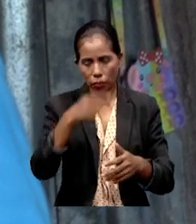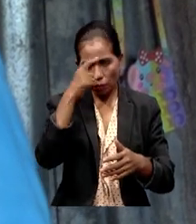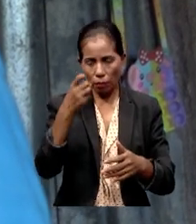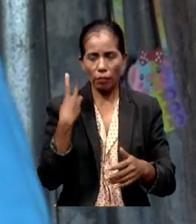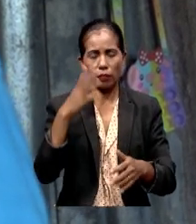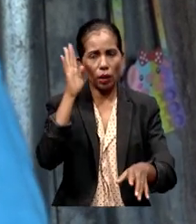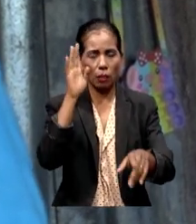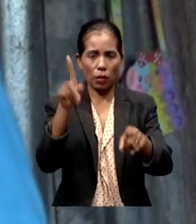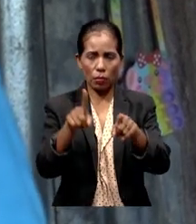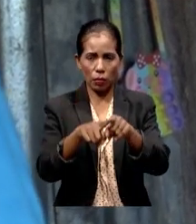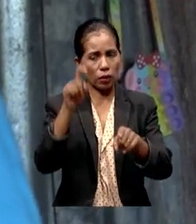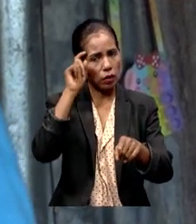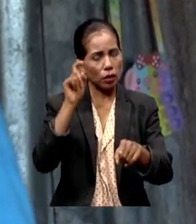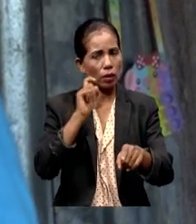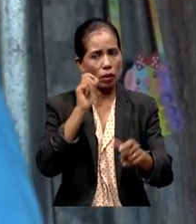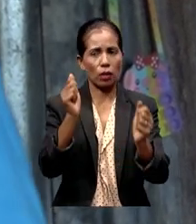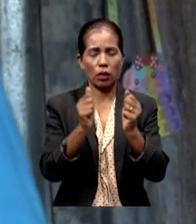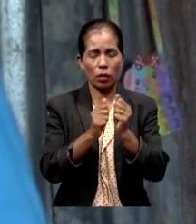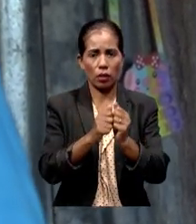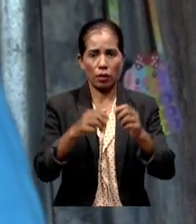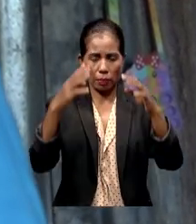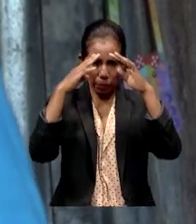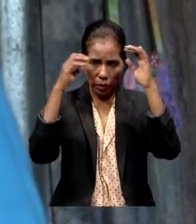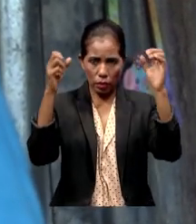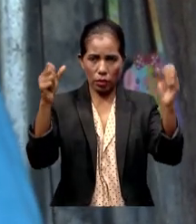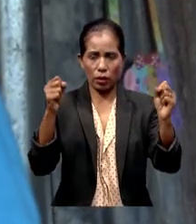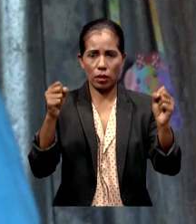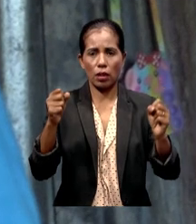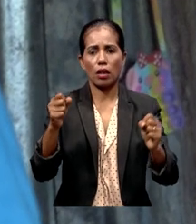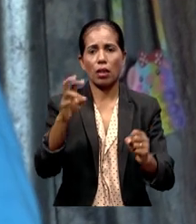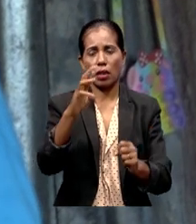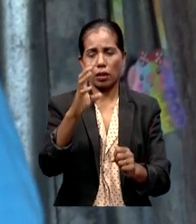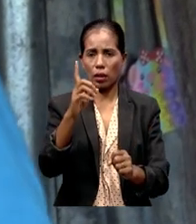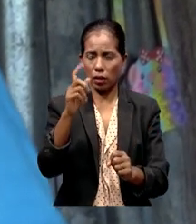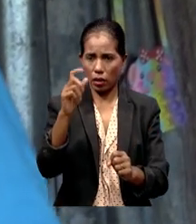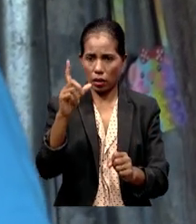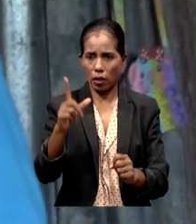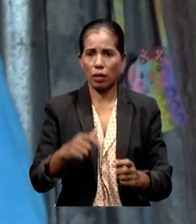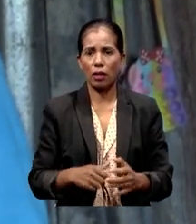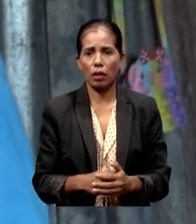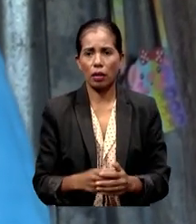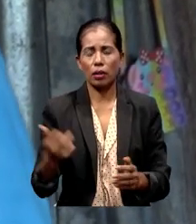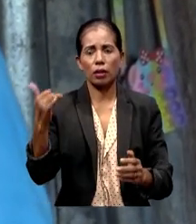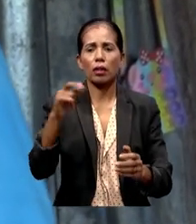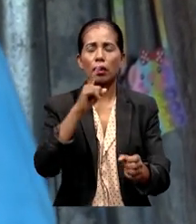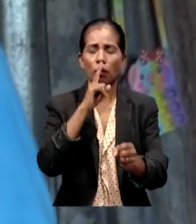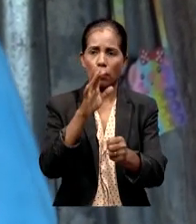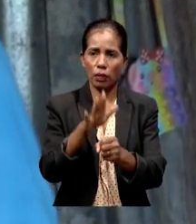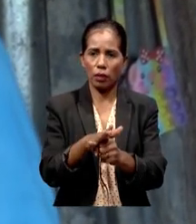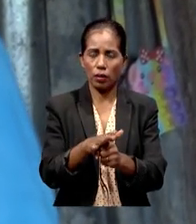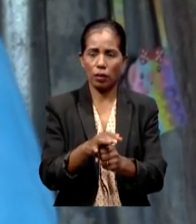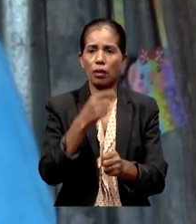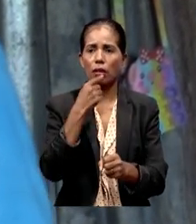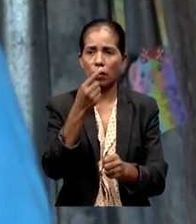mambot kare la sanan guzman ho itenia su excelencia presidente da república sirnia compromisso até te